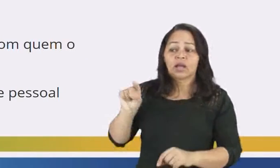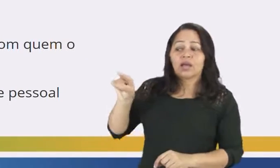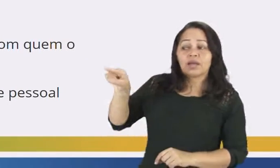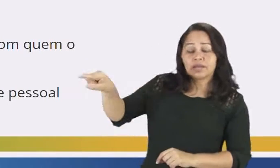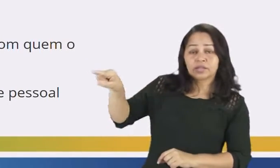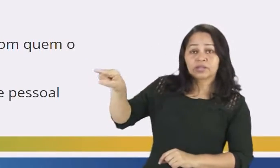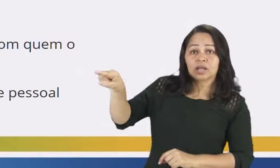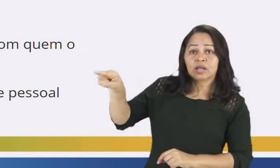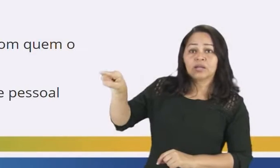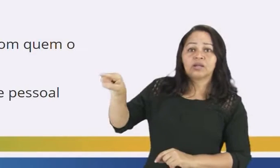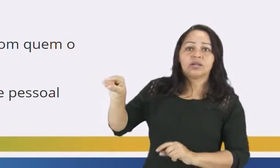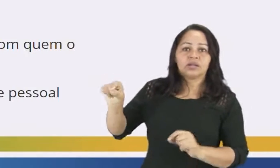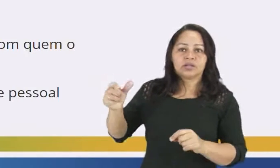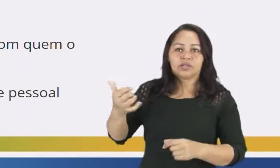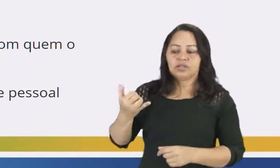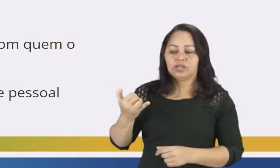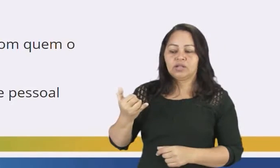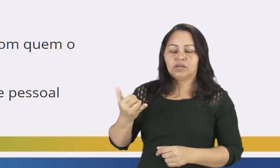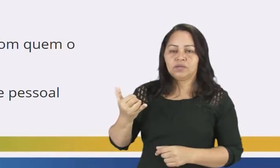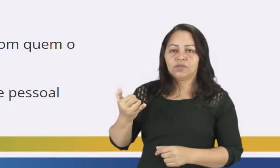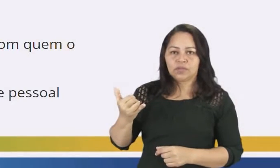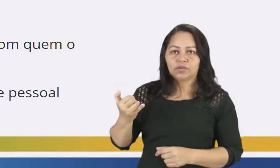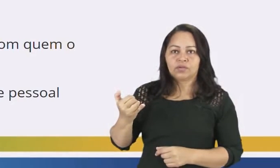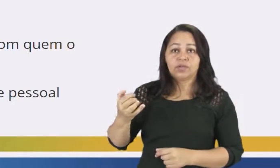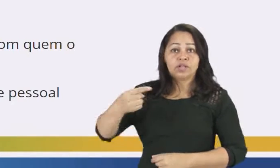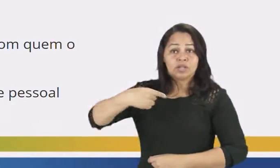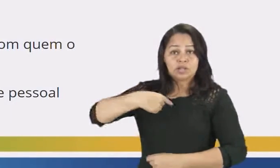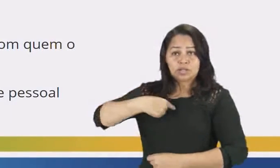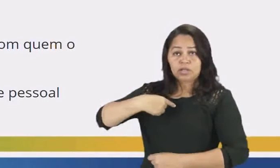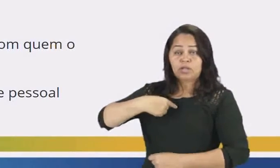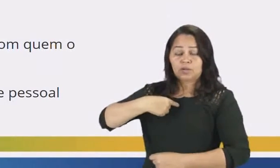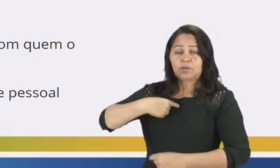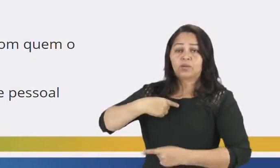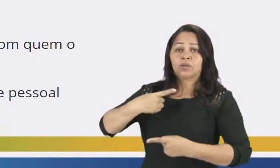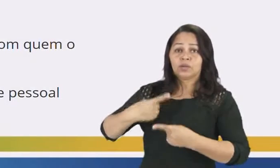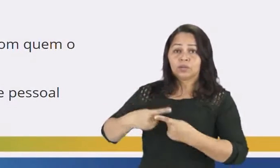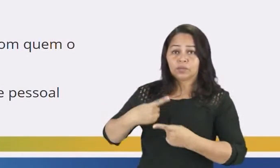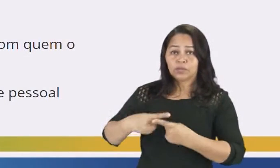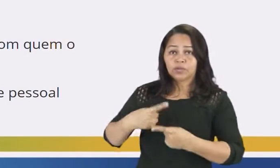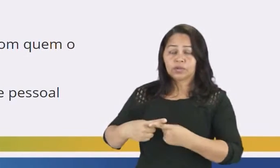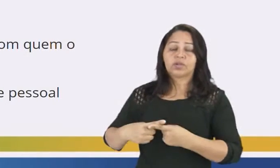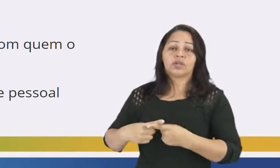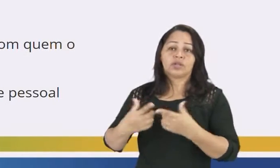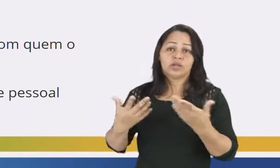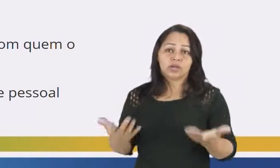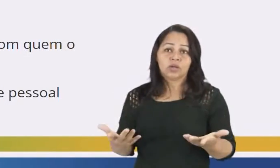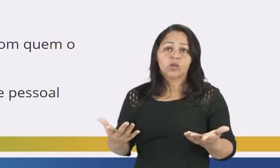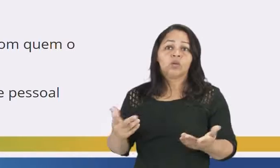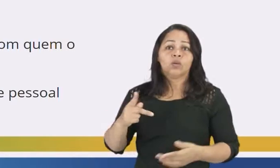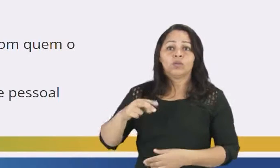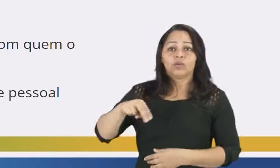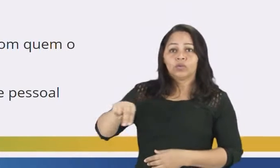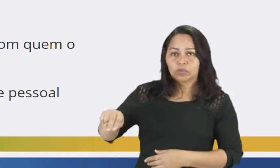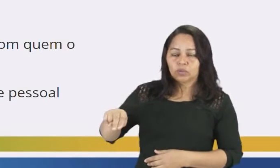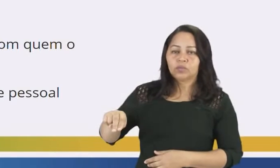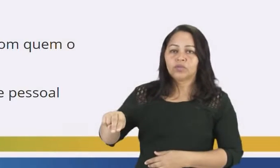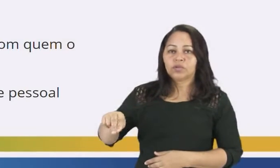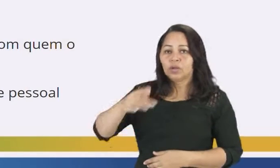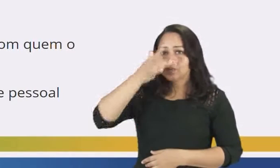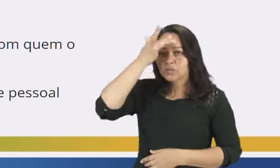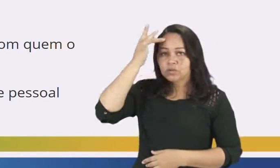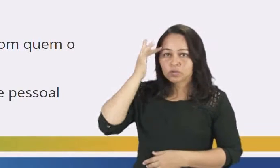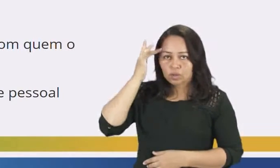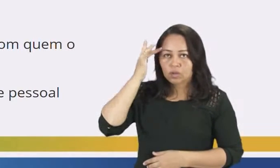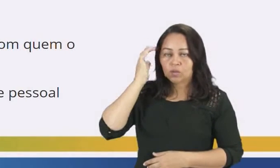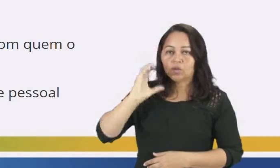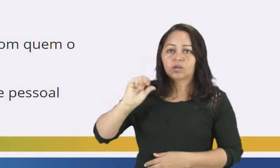Esta, que está na minha mão, né? E o eu, porque na conjugação de verbos usa-se sempre o pronome pessoal do caso reto,